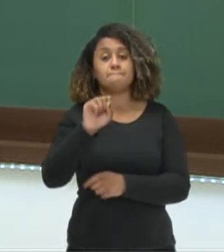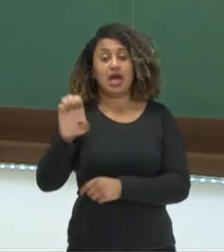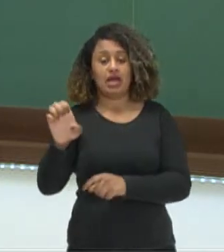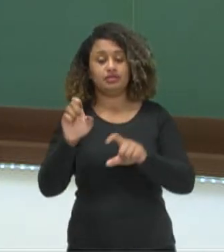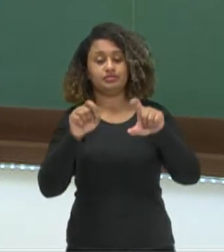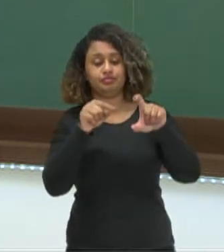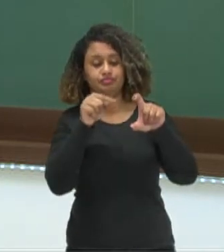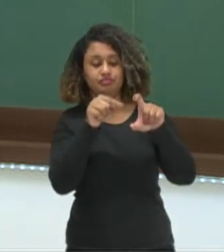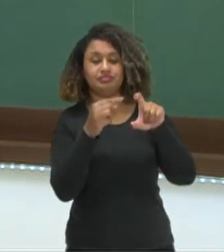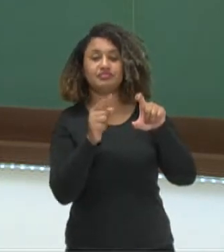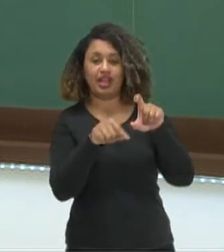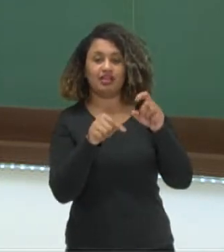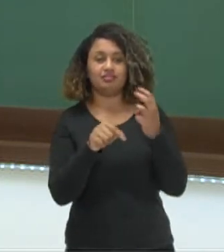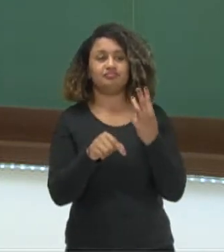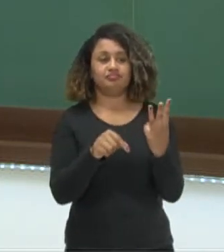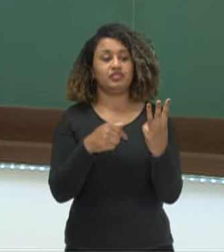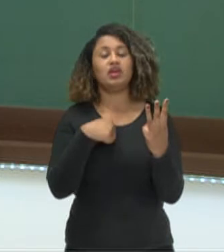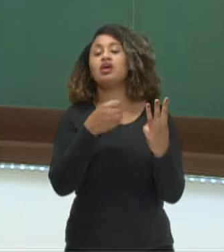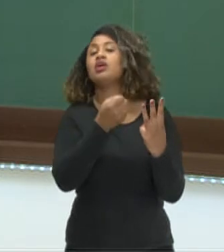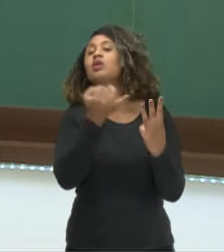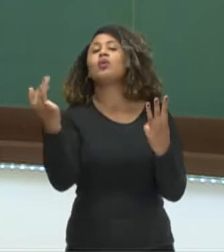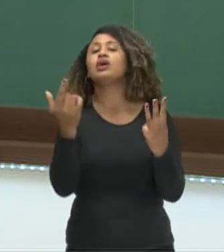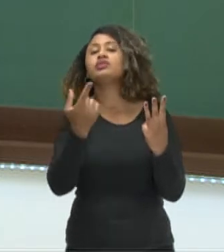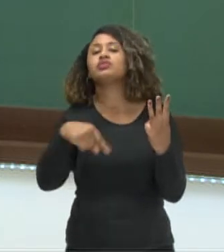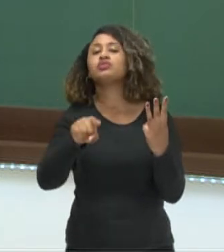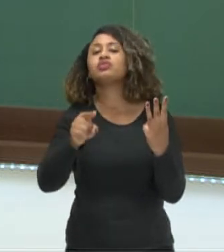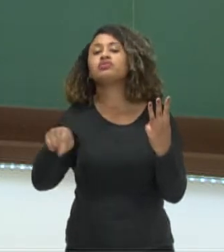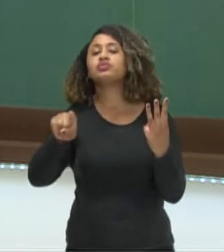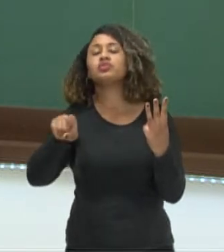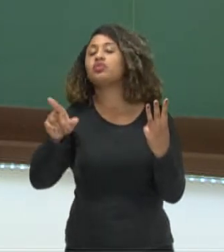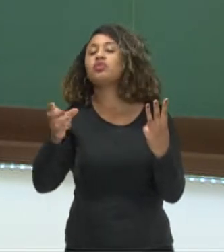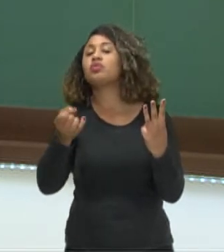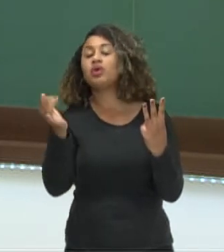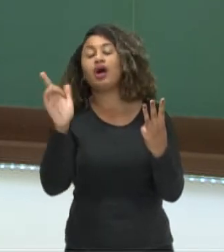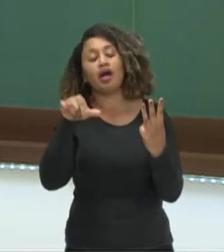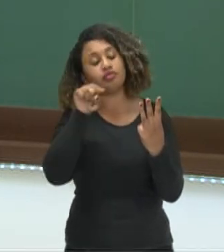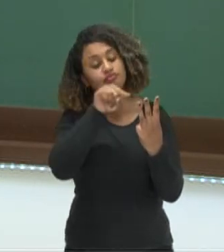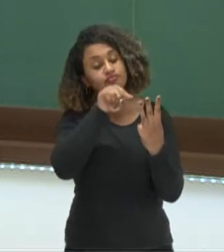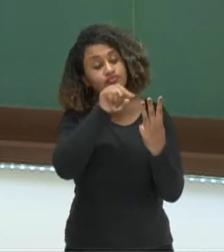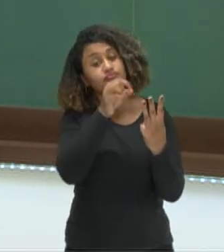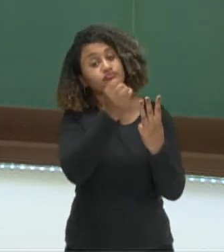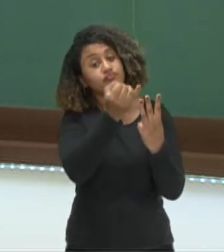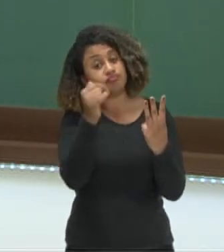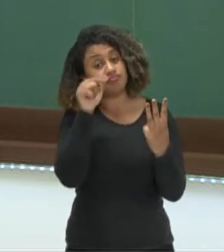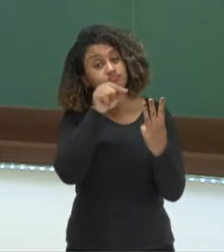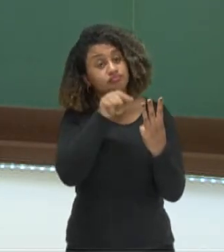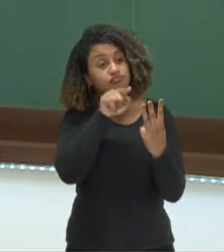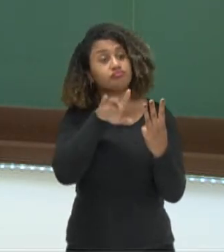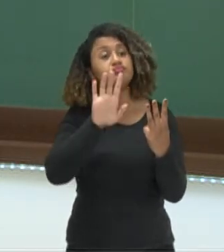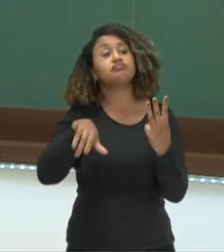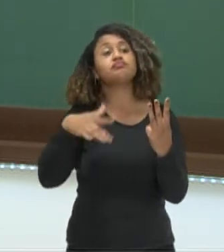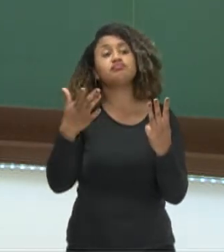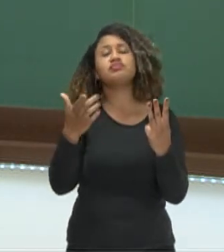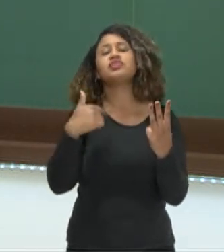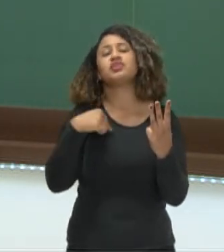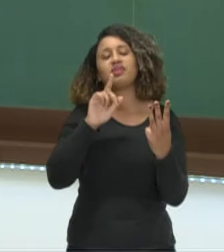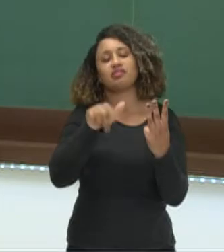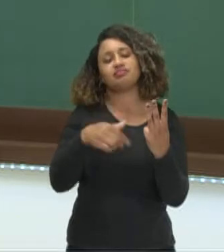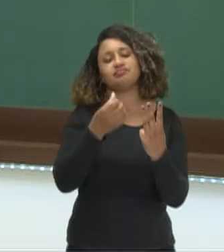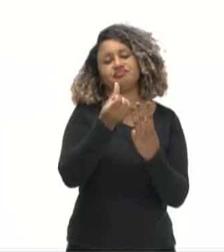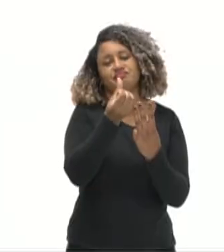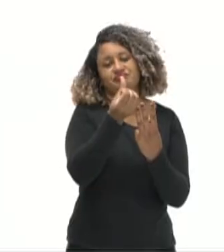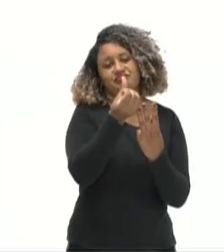o número de vezes com que esse número aparece vai virar o nosso expoente. Então, claro que ele